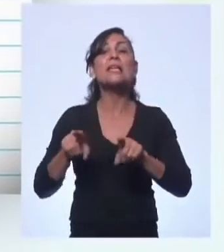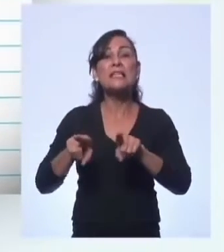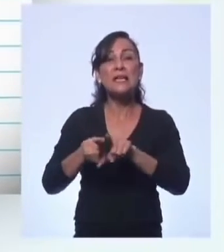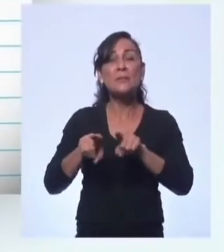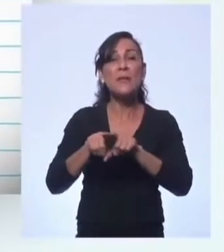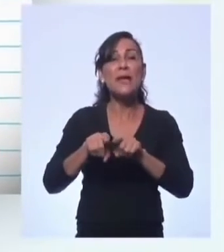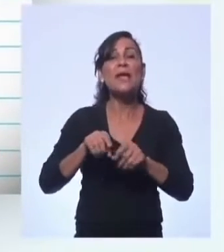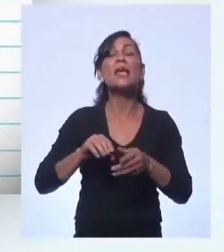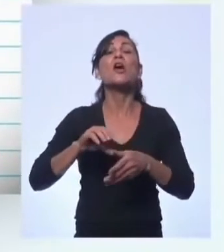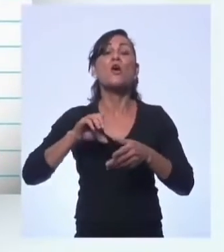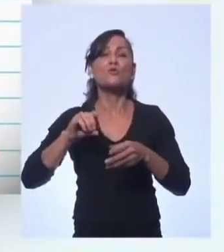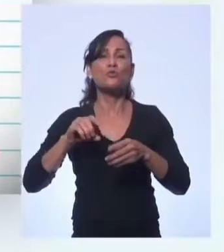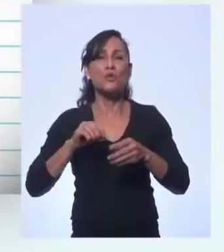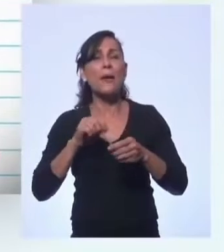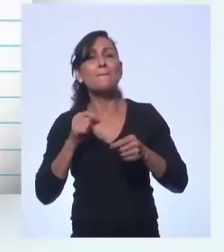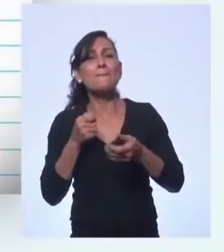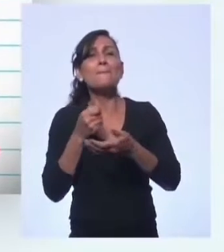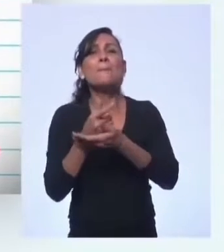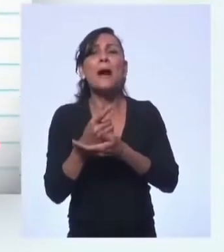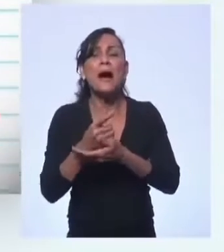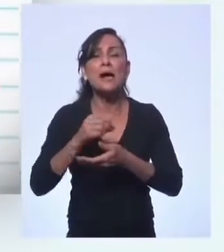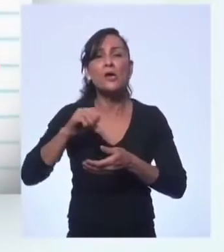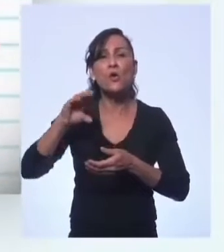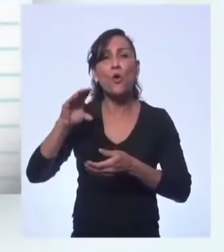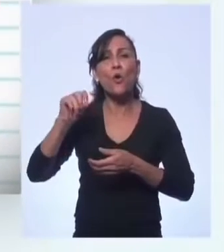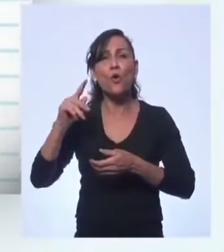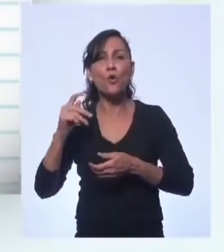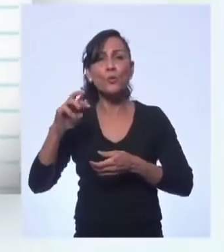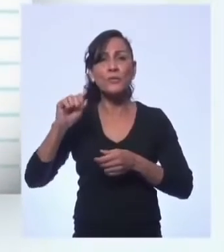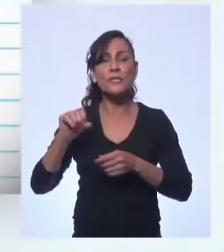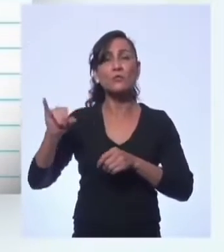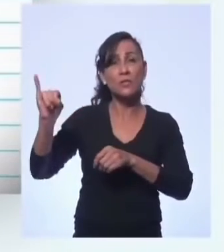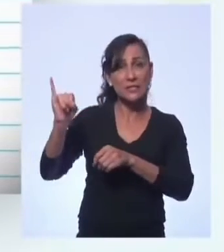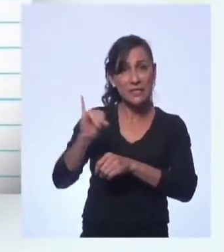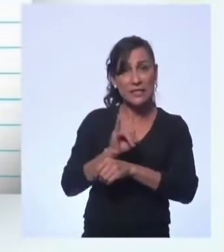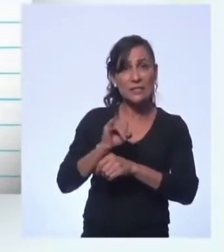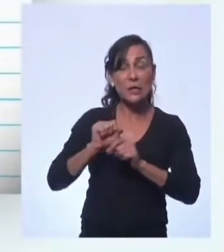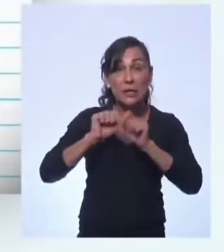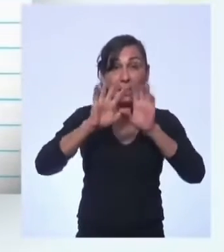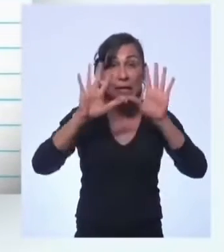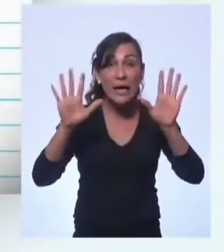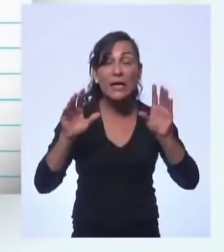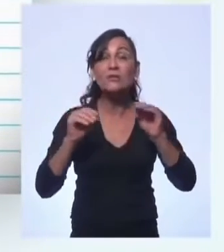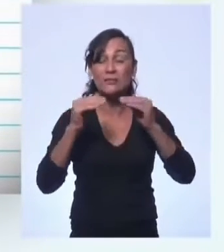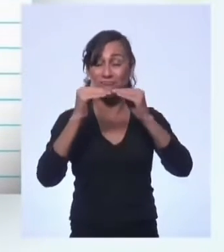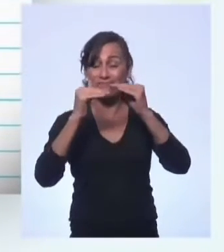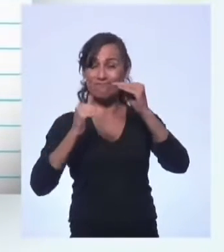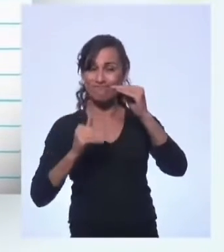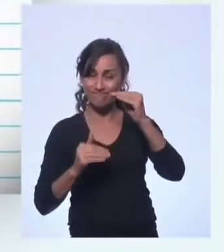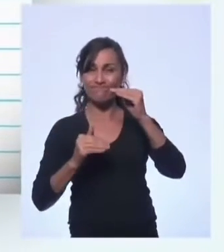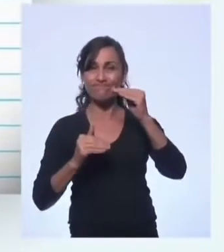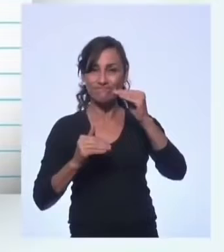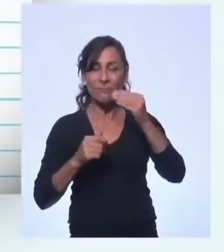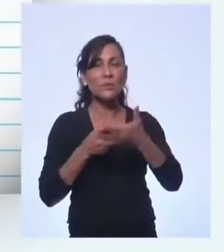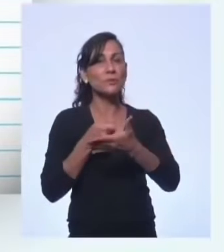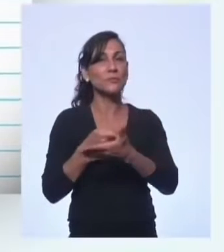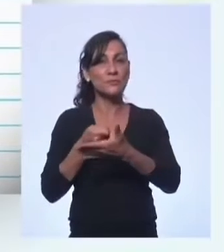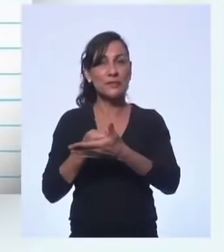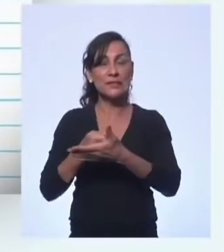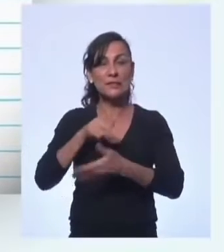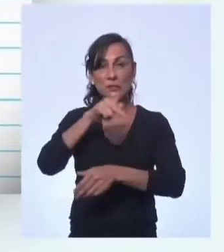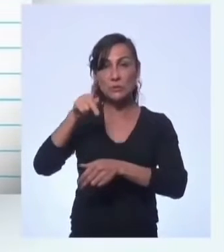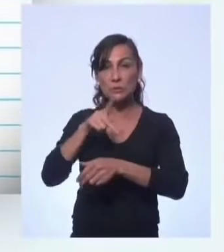o suborno em todas as suas formas. No nível internacional, há claramente uma desigualdade no poder decisório entre os